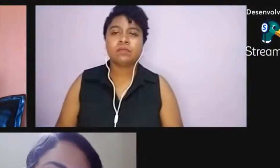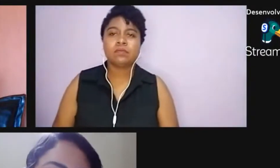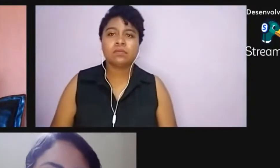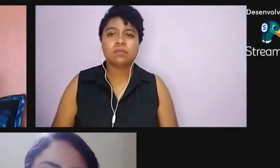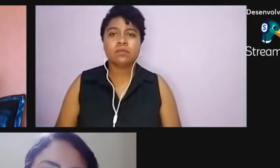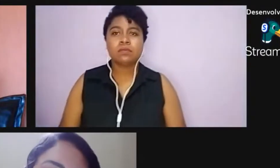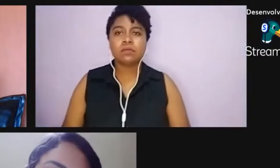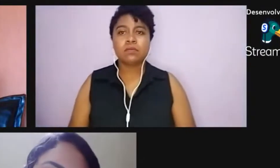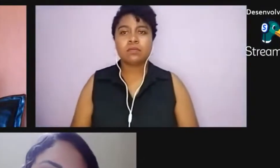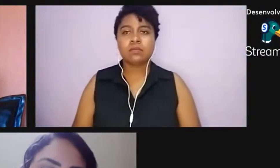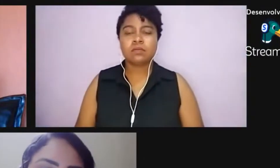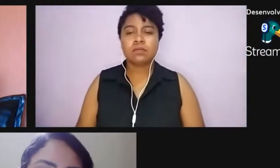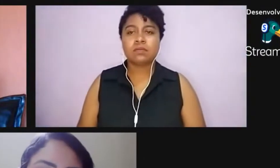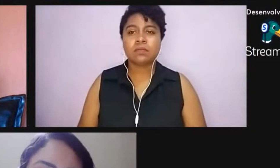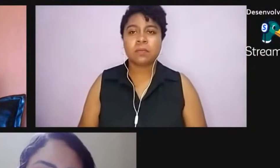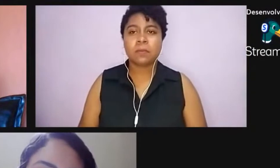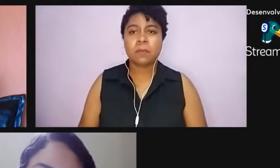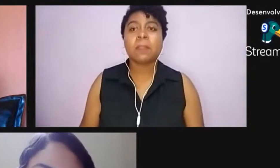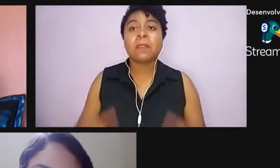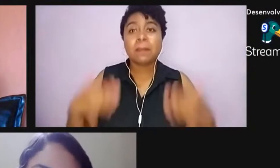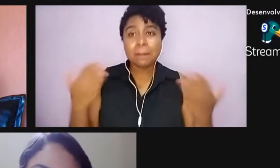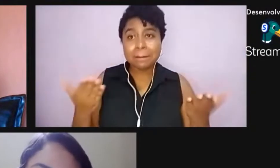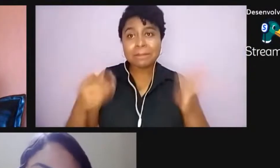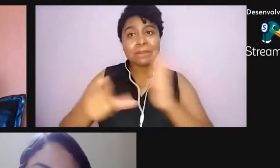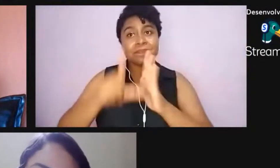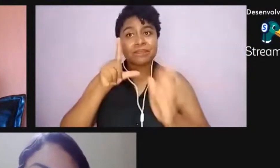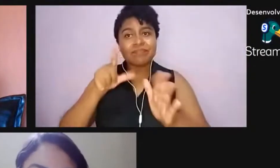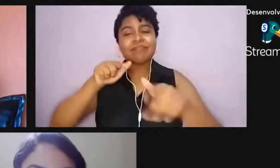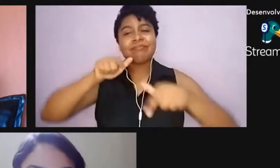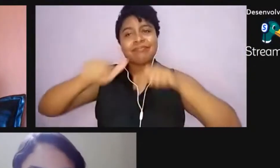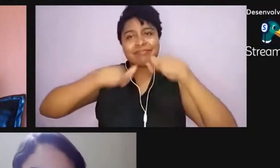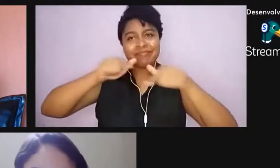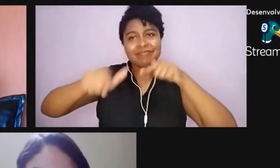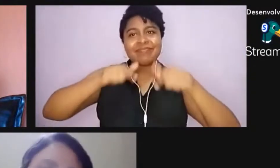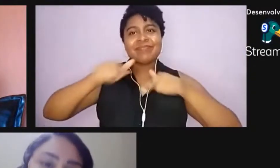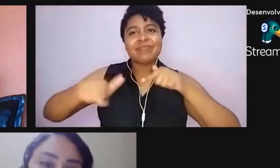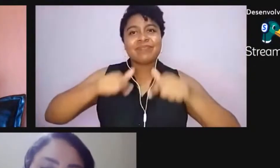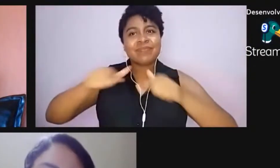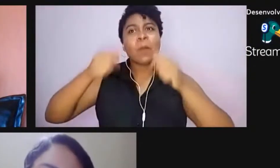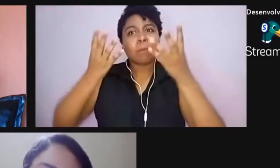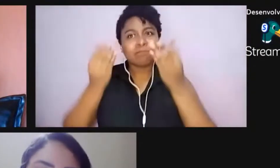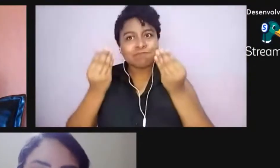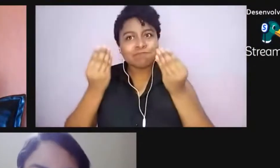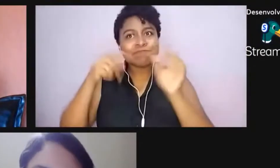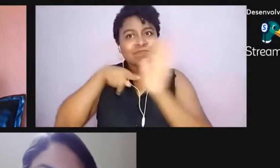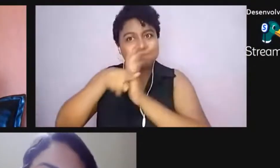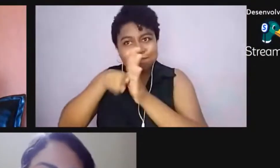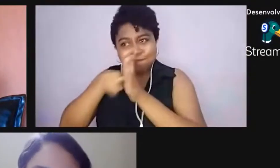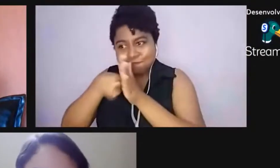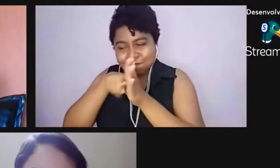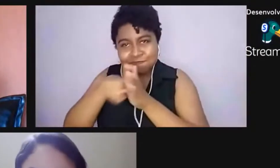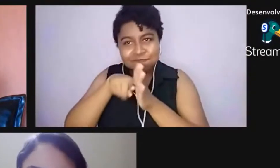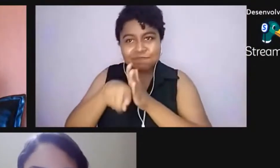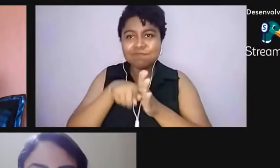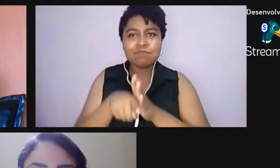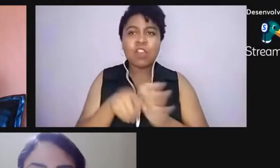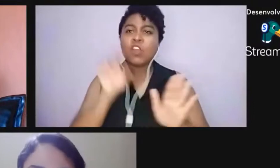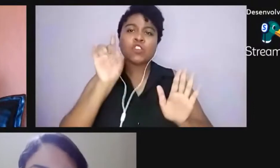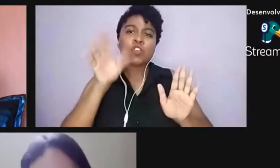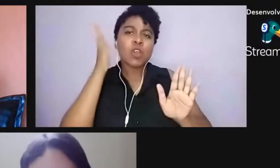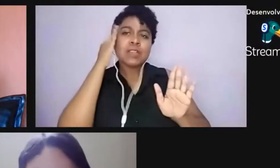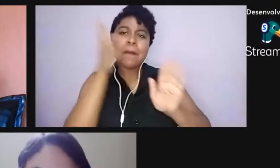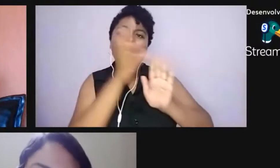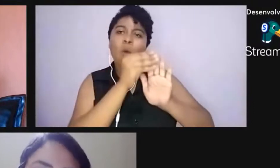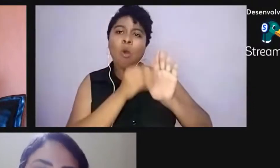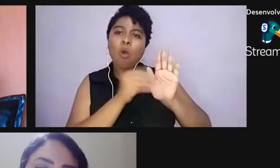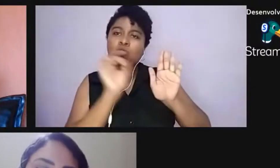Show. Aí é aquilo que você falou, né? Tem que ser um trabalho aí de bastante pesquisa, né? Não apenas saber a parte do conteúdo, né? Mas